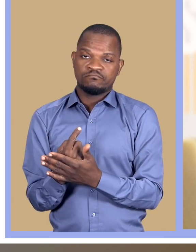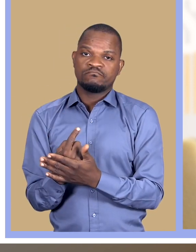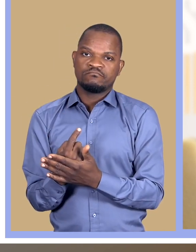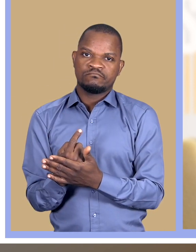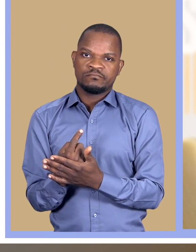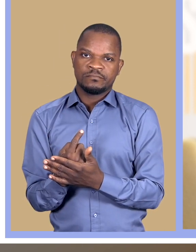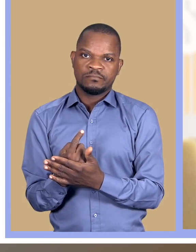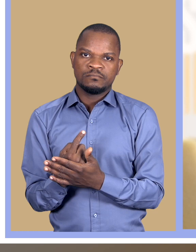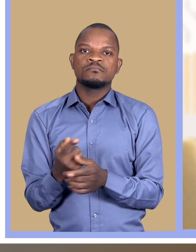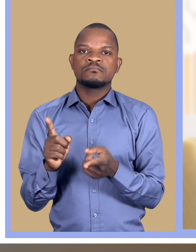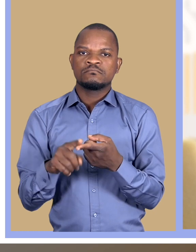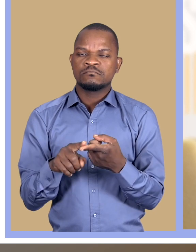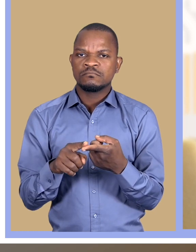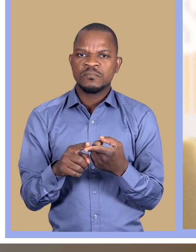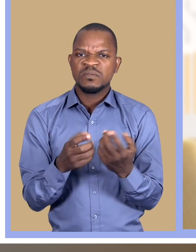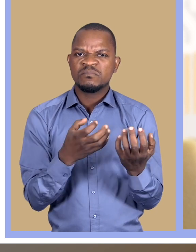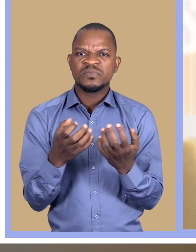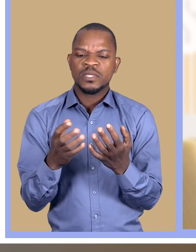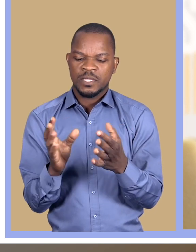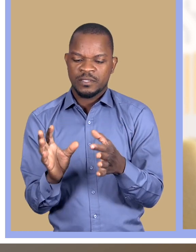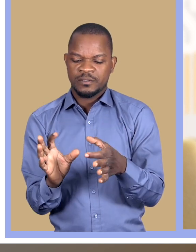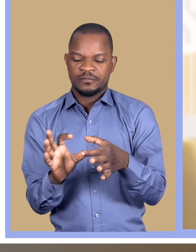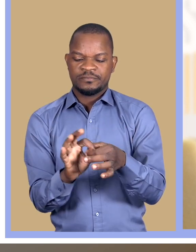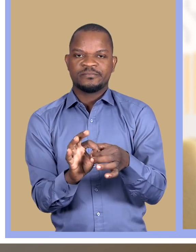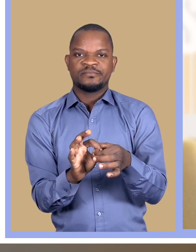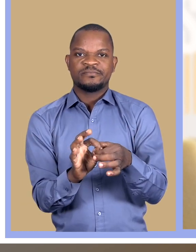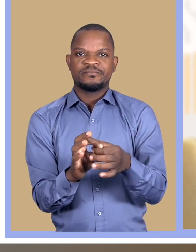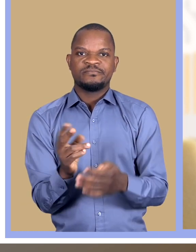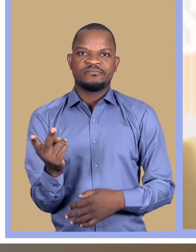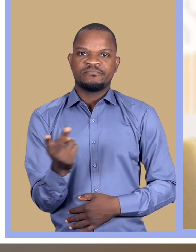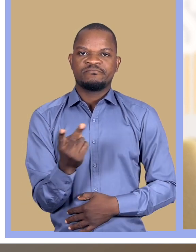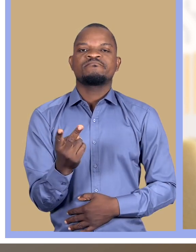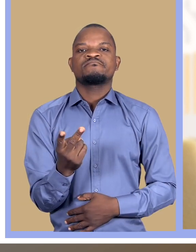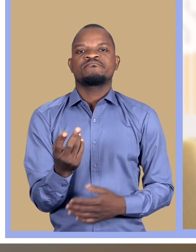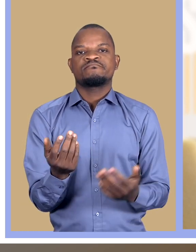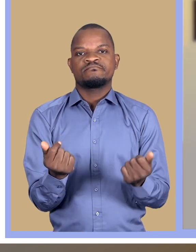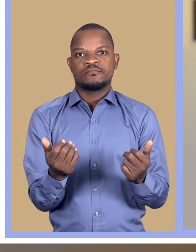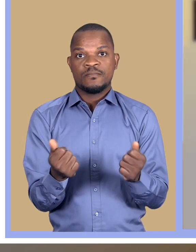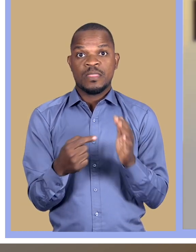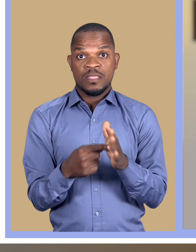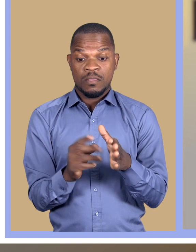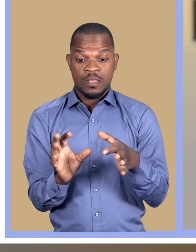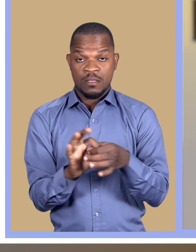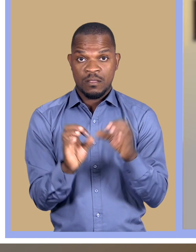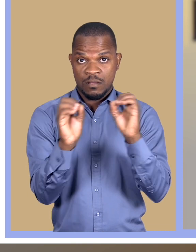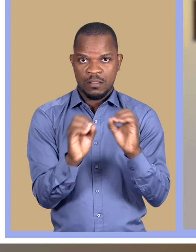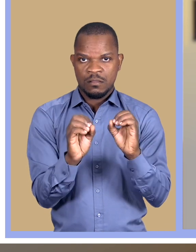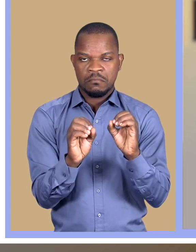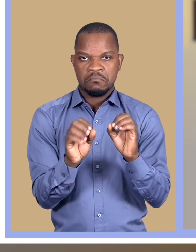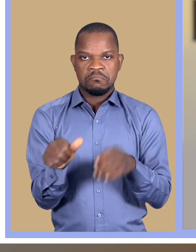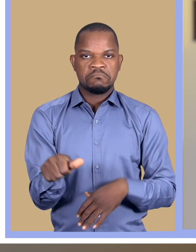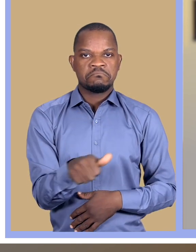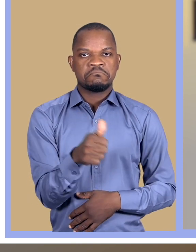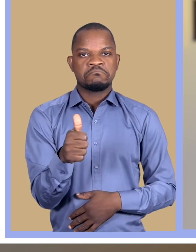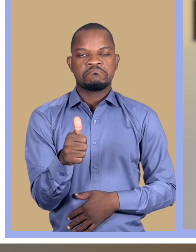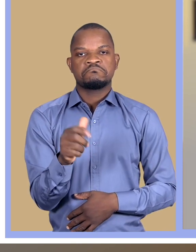dita. Então é preciso combinar estes fatores para que essa coisa aconteça. Senão não há milagres que possa resolver